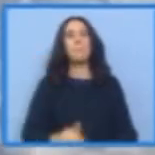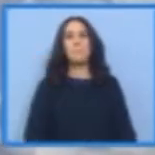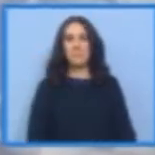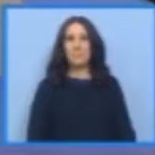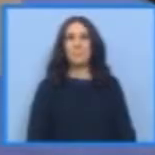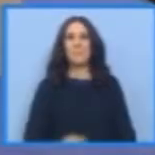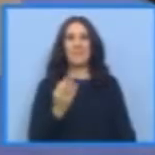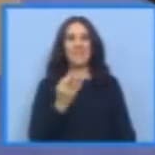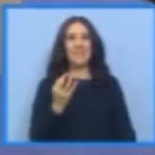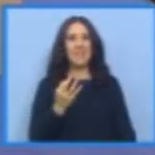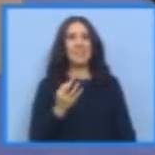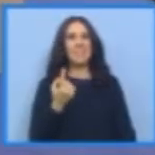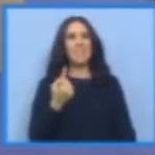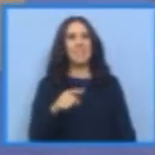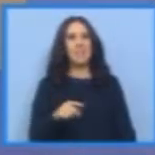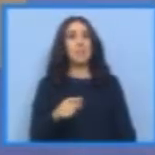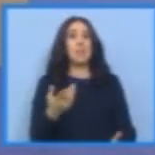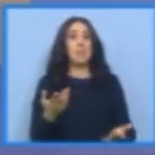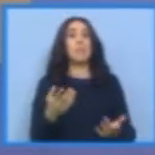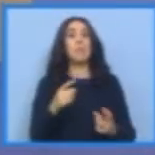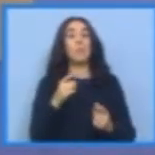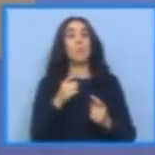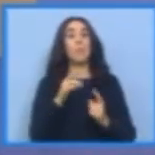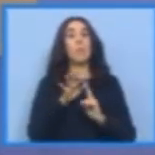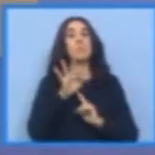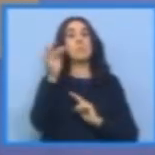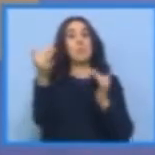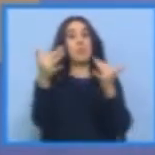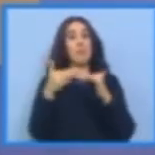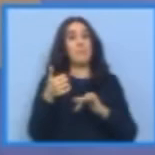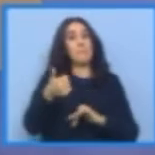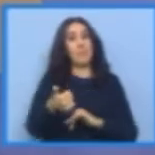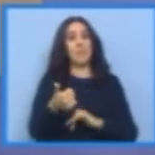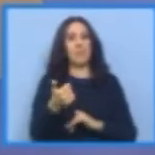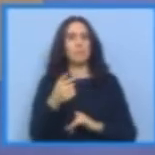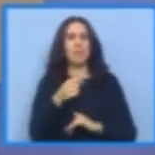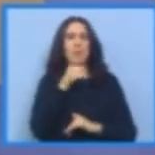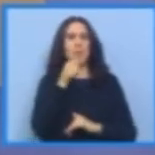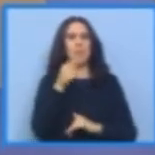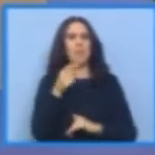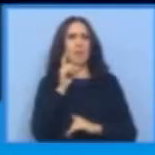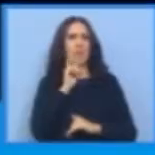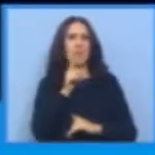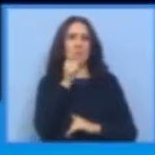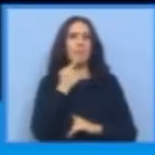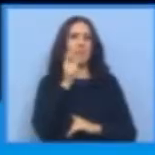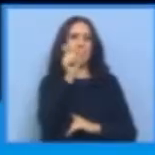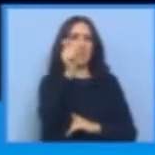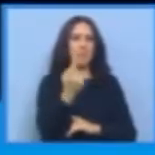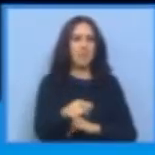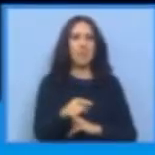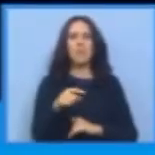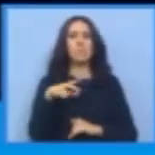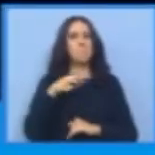A Eugénia também poderá falar bem sobre isso, porque Portugal fica sempre bem na fotografia, porque tem realmente um programa de acolhimento e